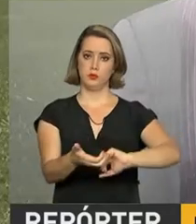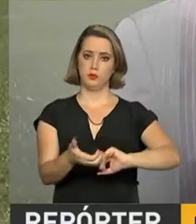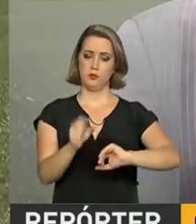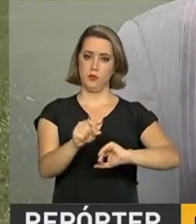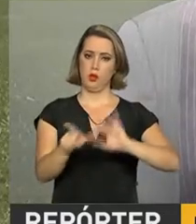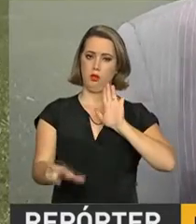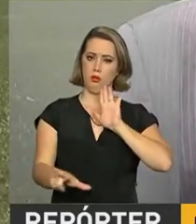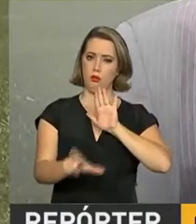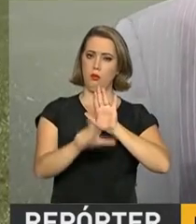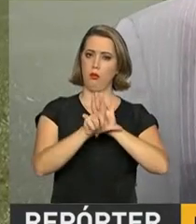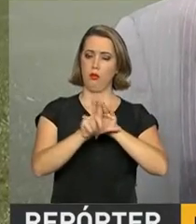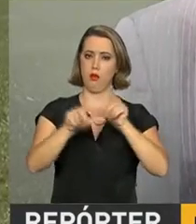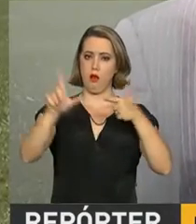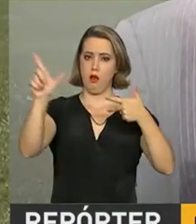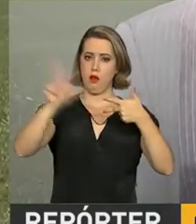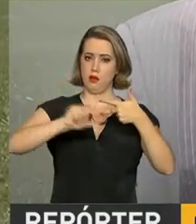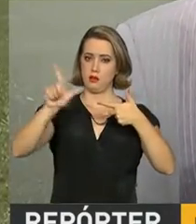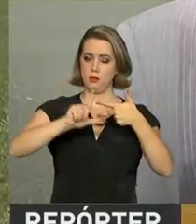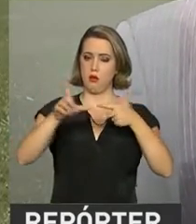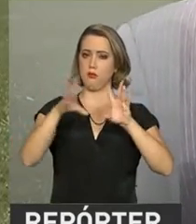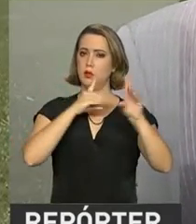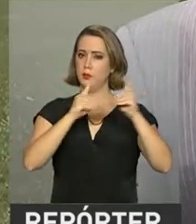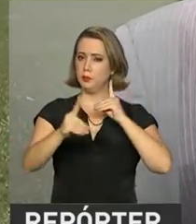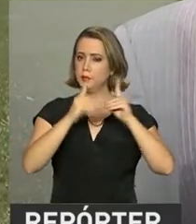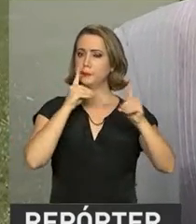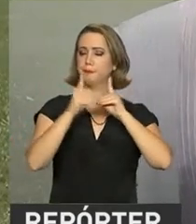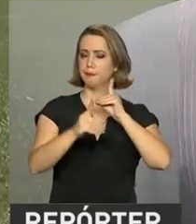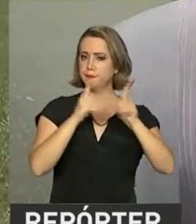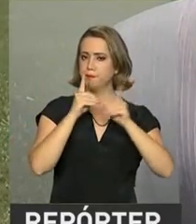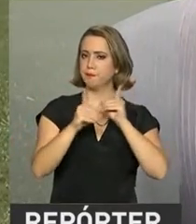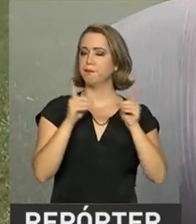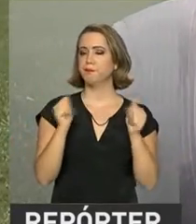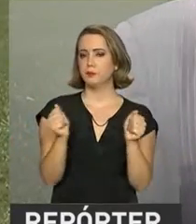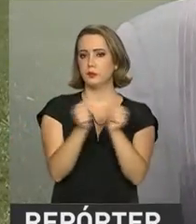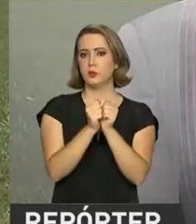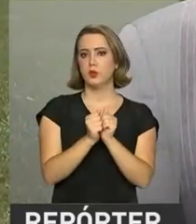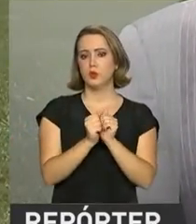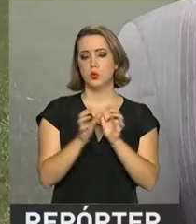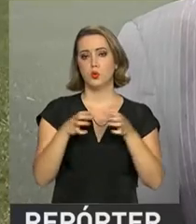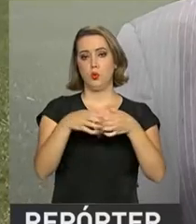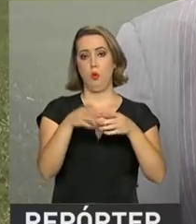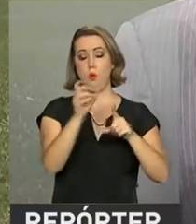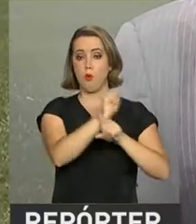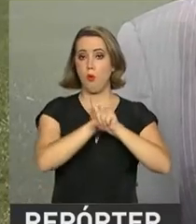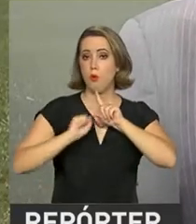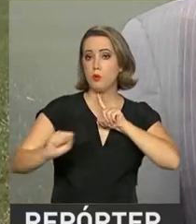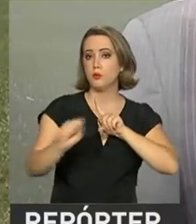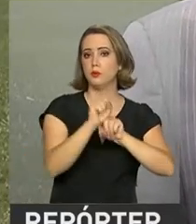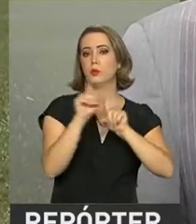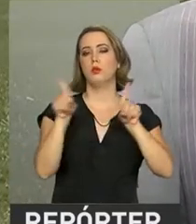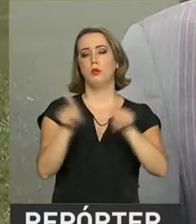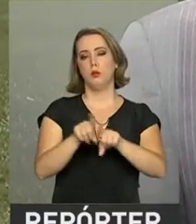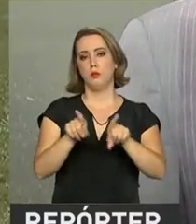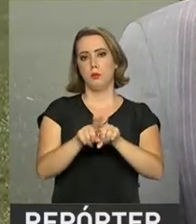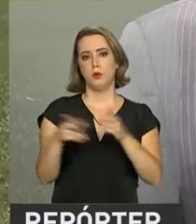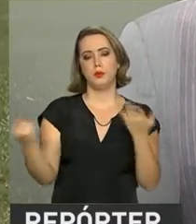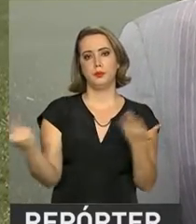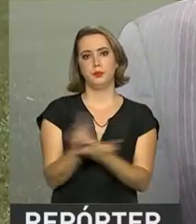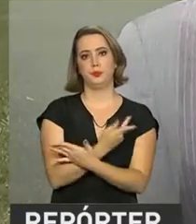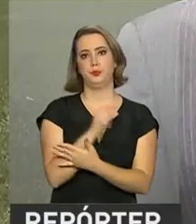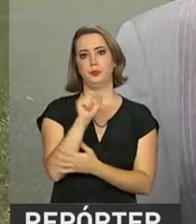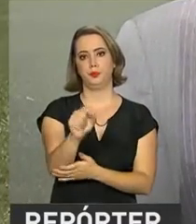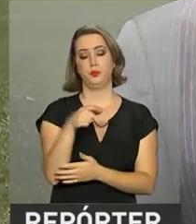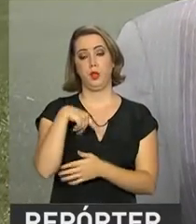no legislativo as discussões sobre a reforma com a participação da sociedade também estão acontecendo nesta